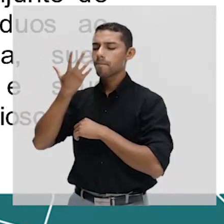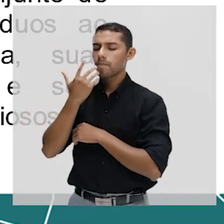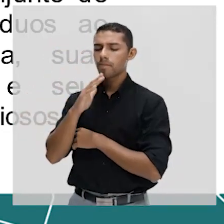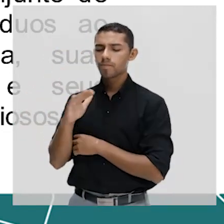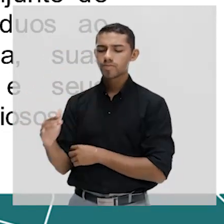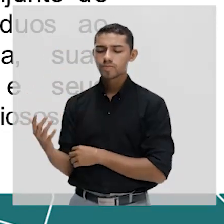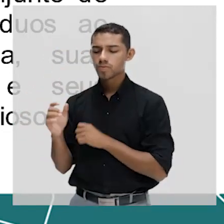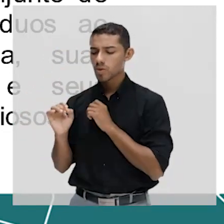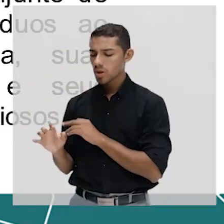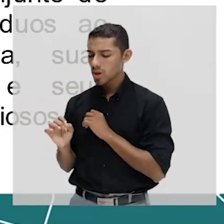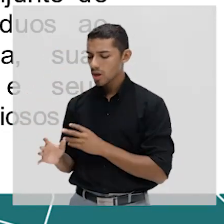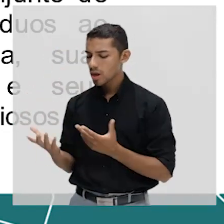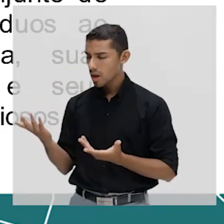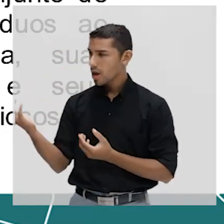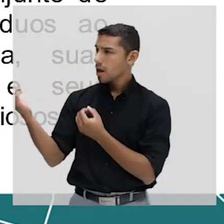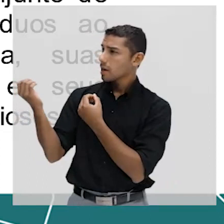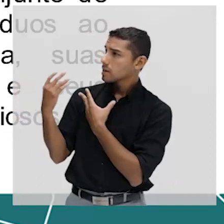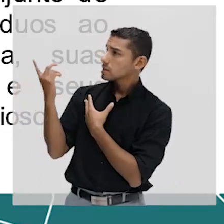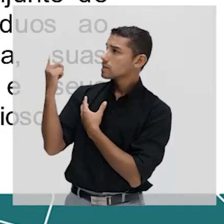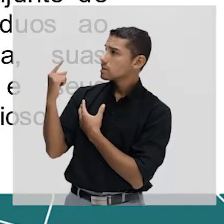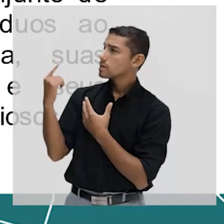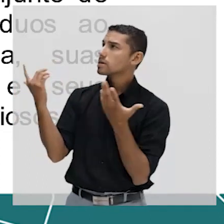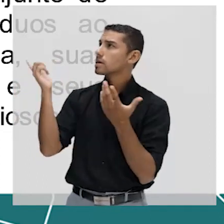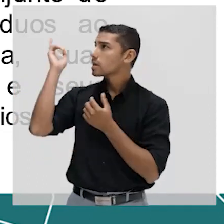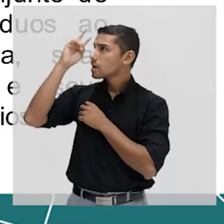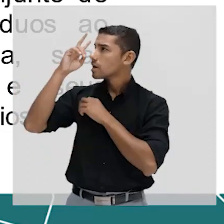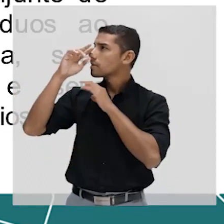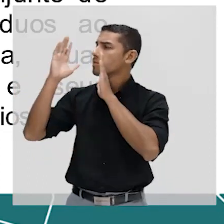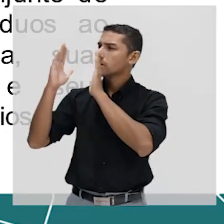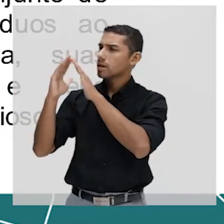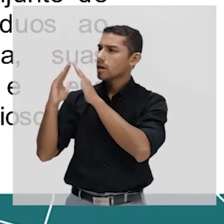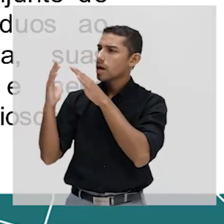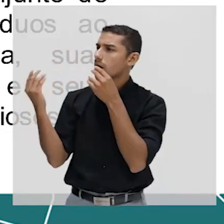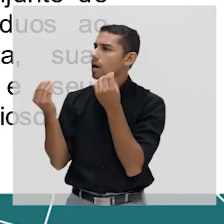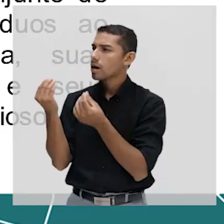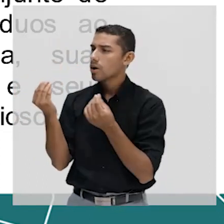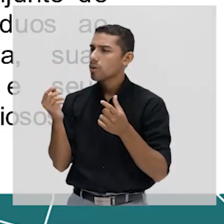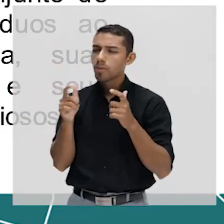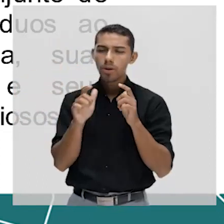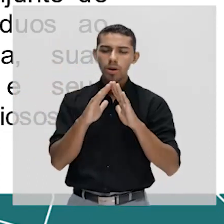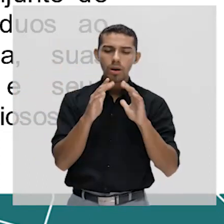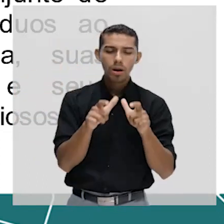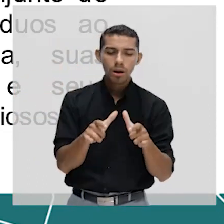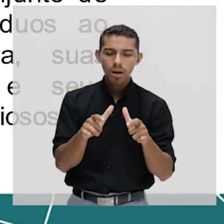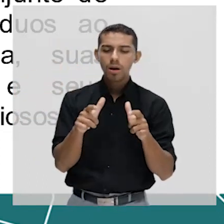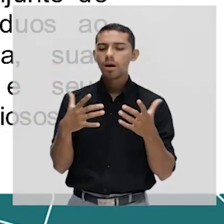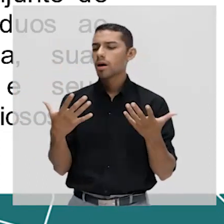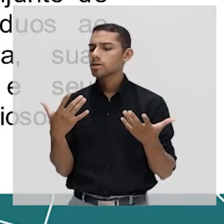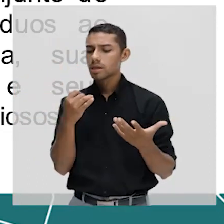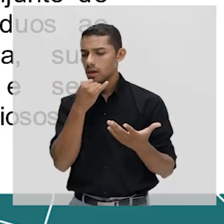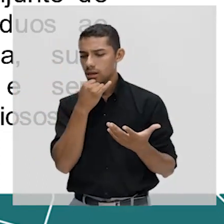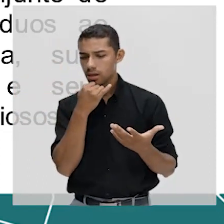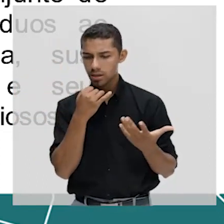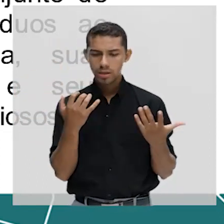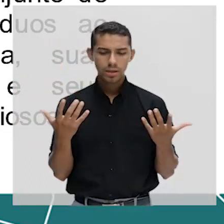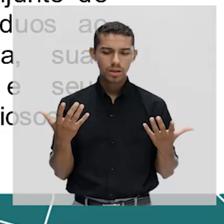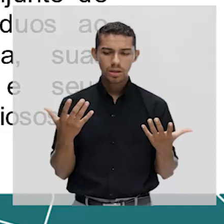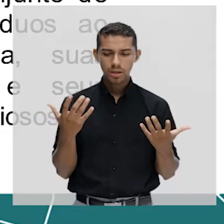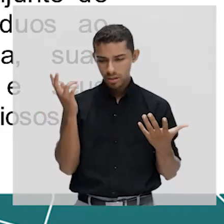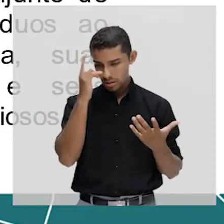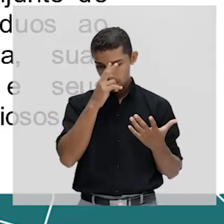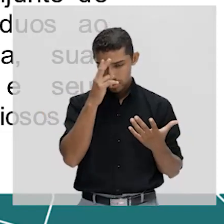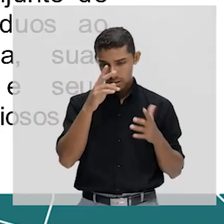externamente como era a sua infância, lembra da casa, lembra de como era o seu bairro, mas junto com isso vem um sentimento